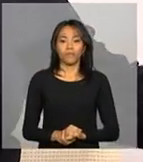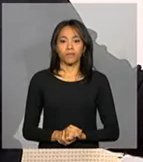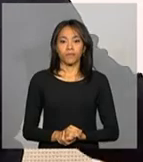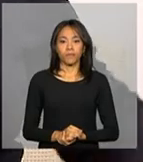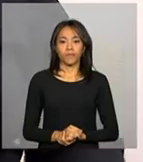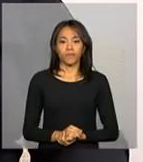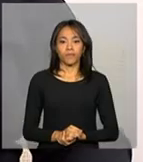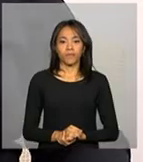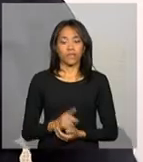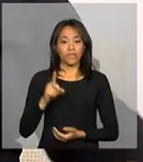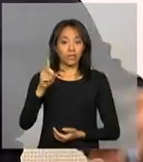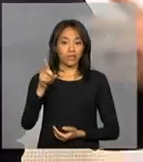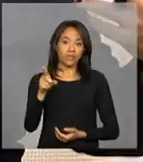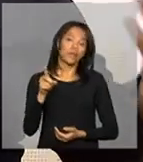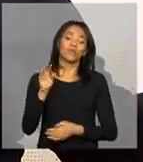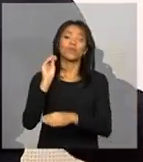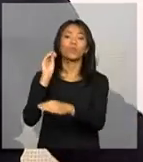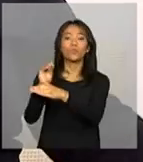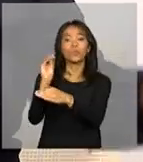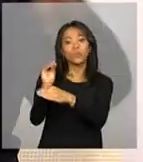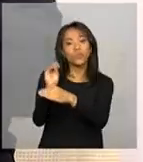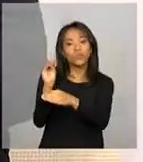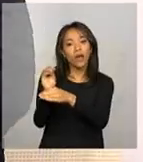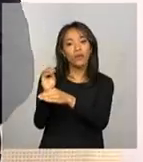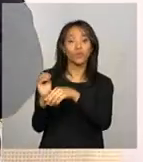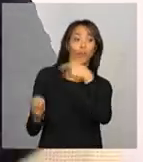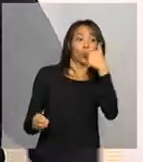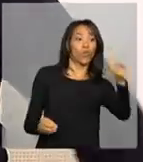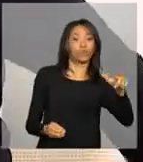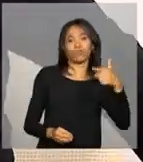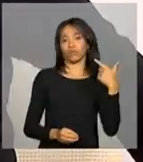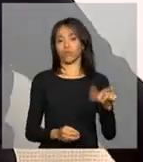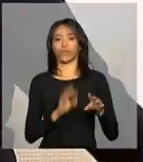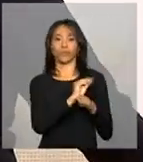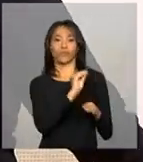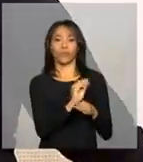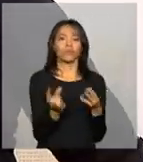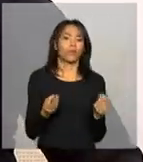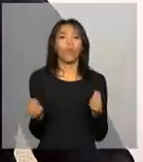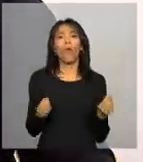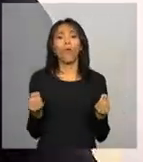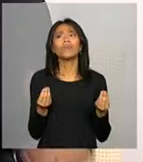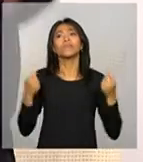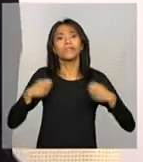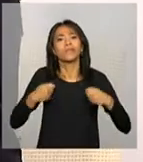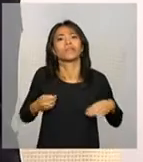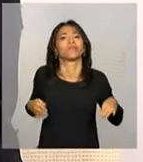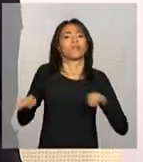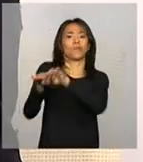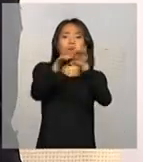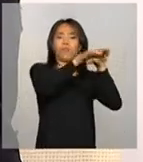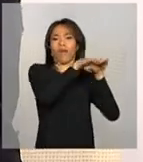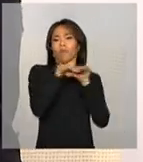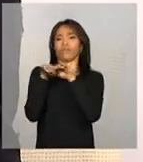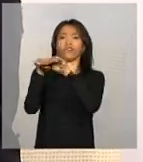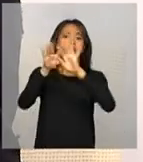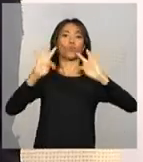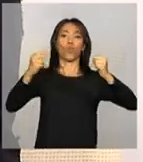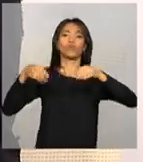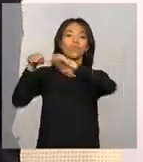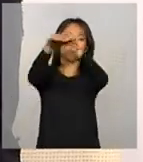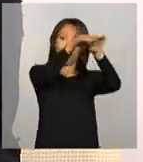proteção é e outro e outros não então nós vamos trazer esses municípios por mesmo patamar